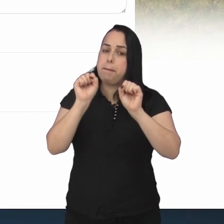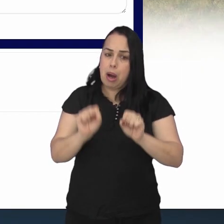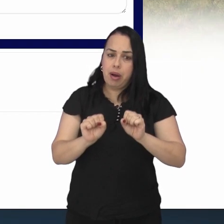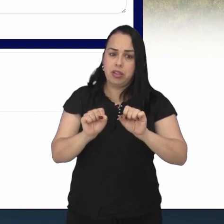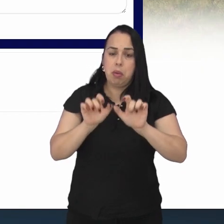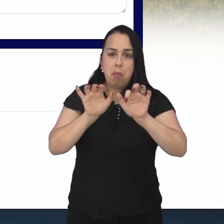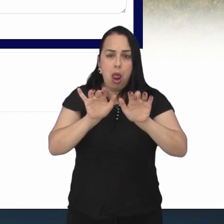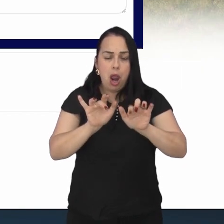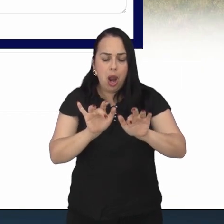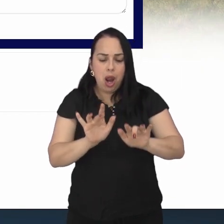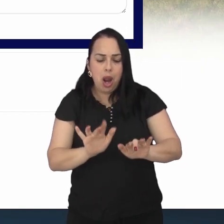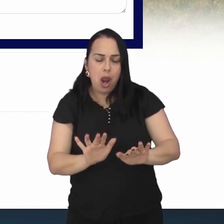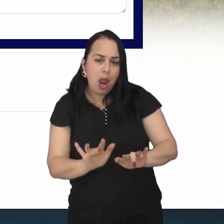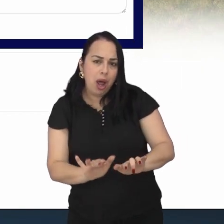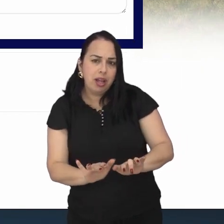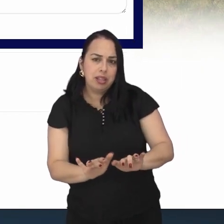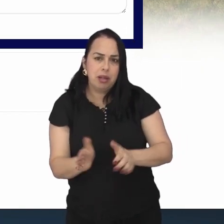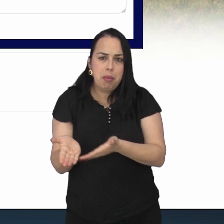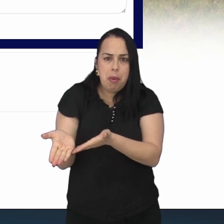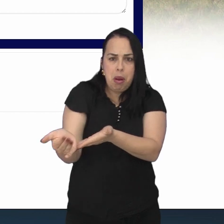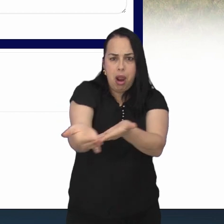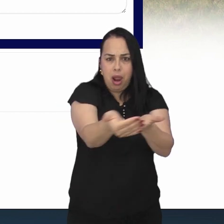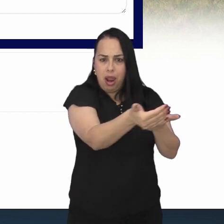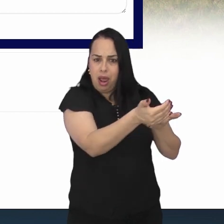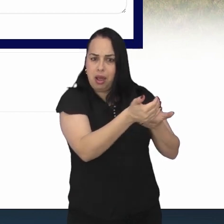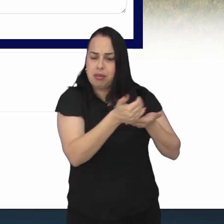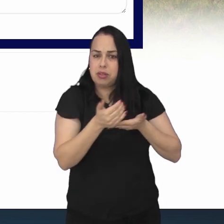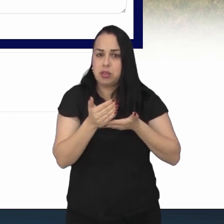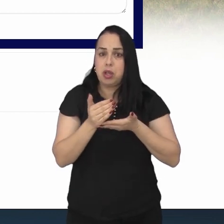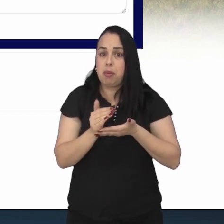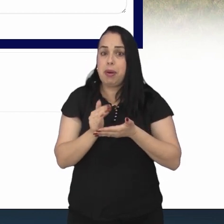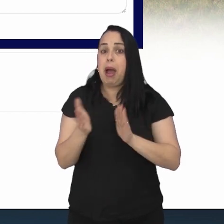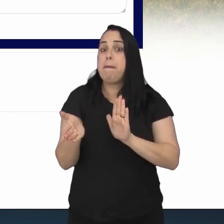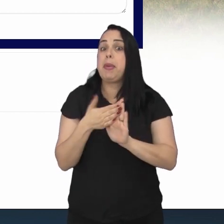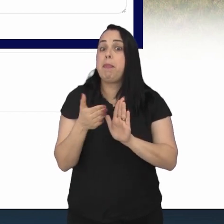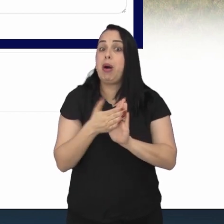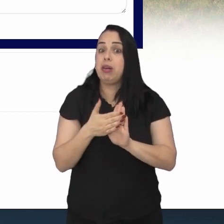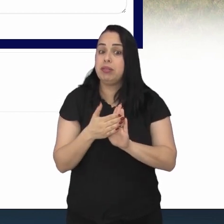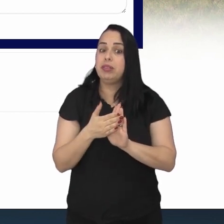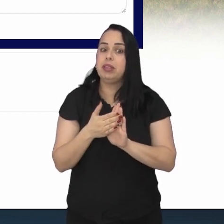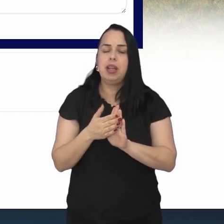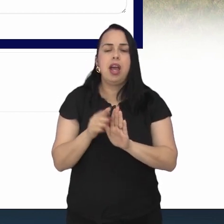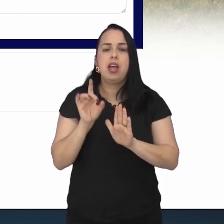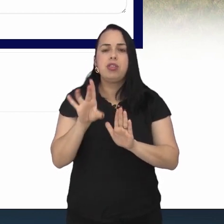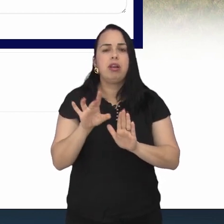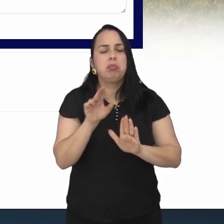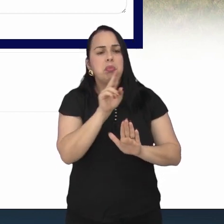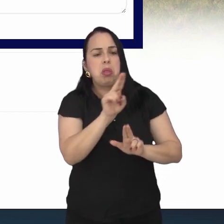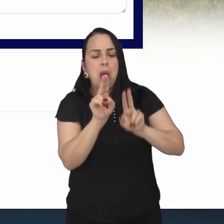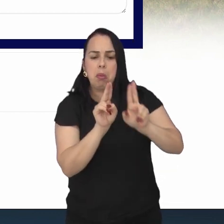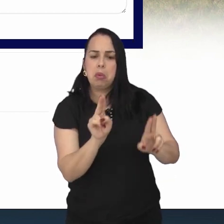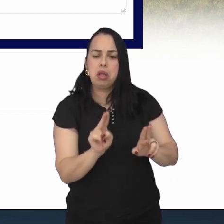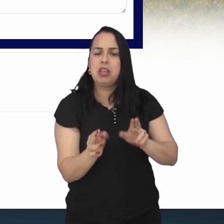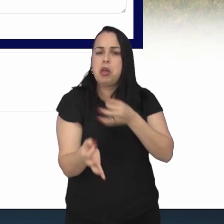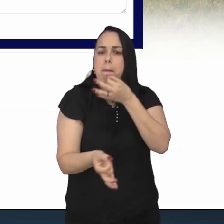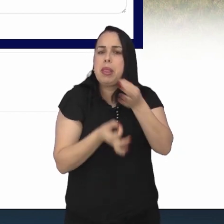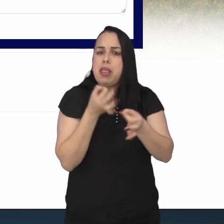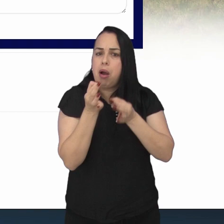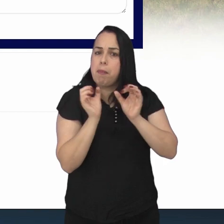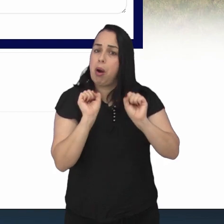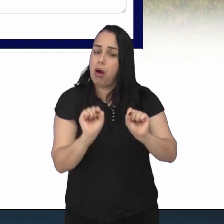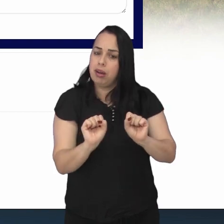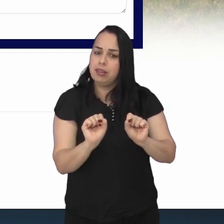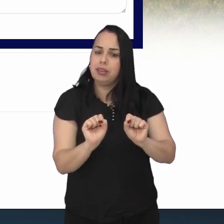um formulário online para colher sugestões dos moradores sobre a proposta da LOA. Basta preencher os campos e deixar seu